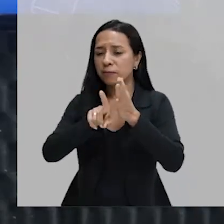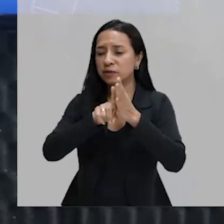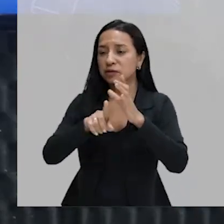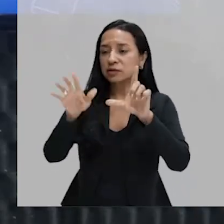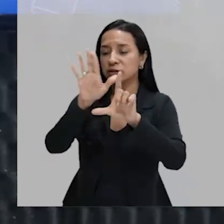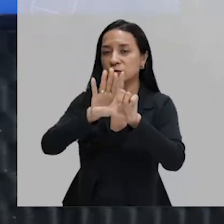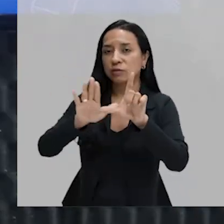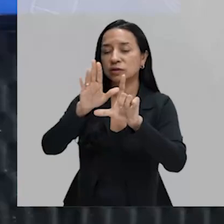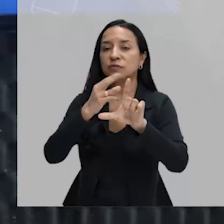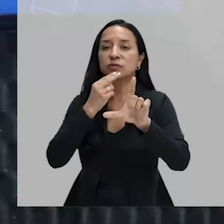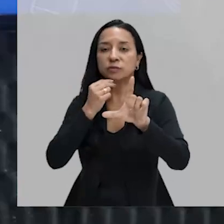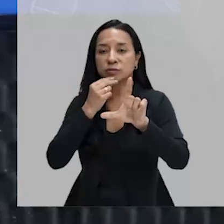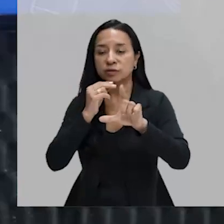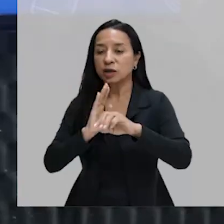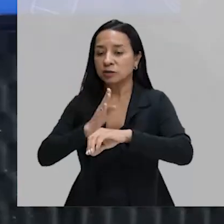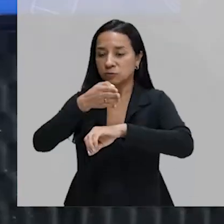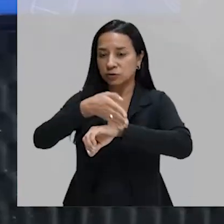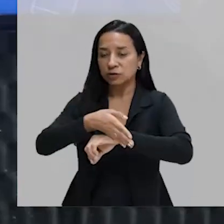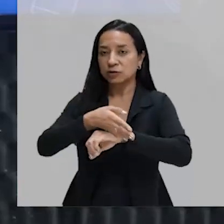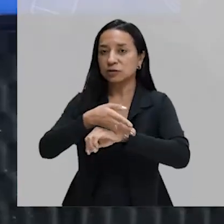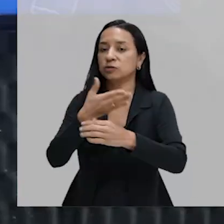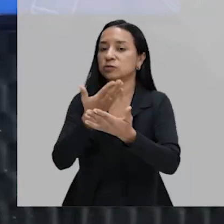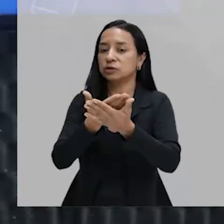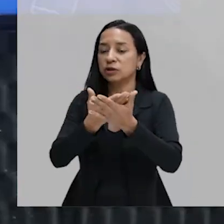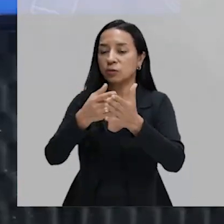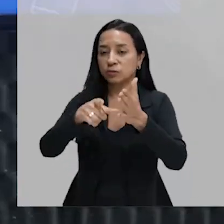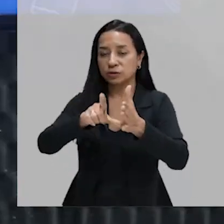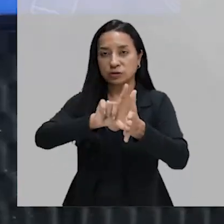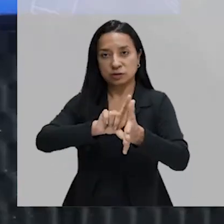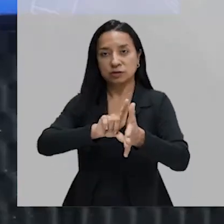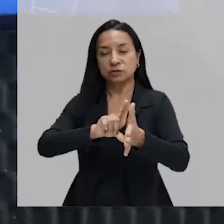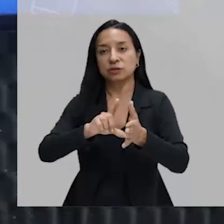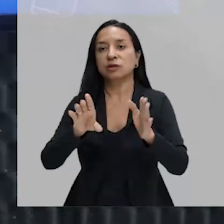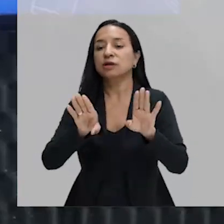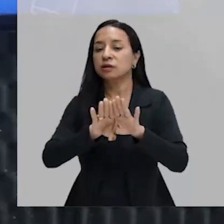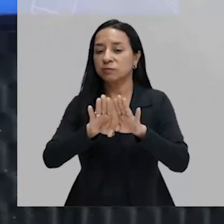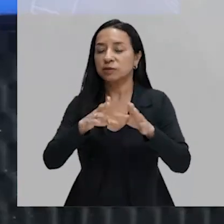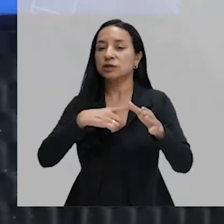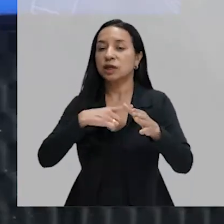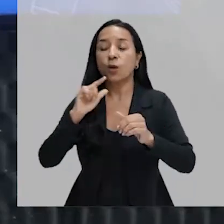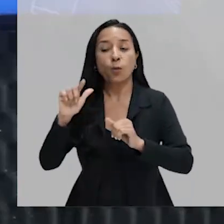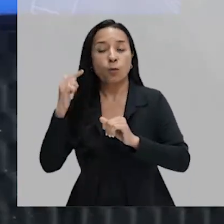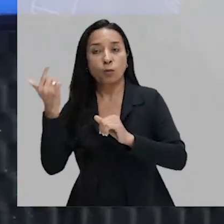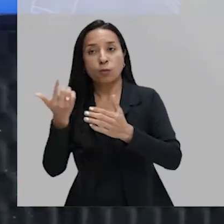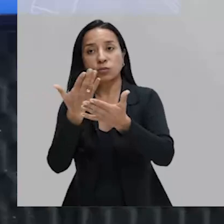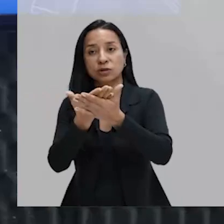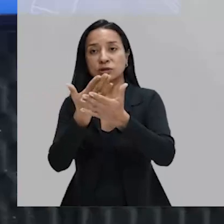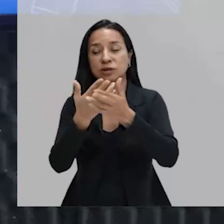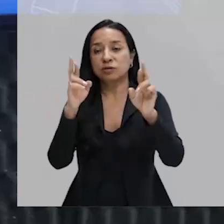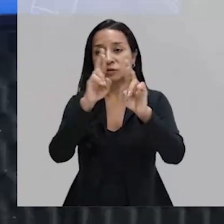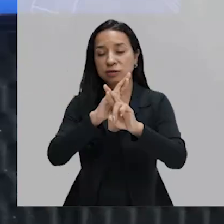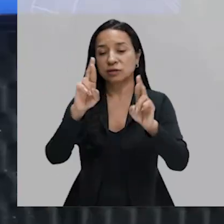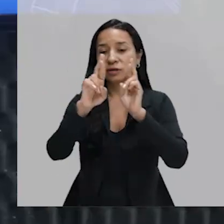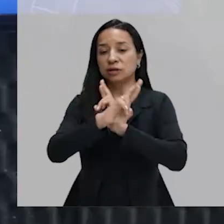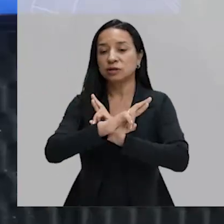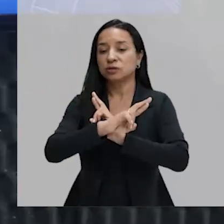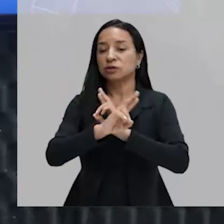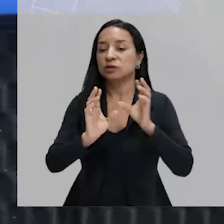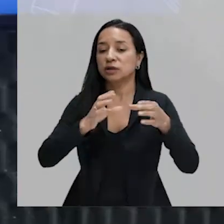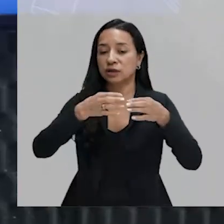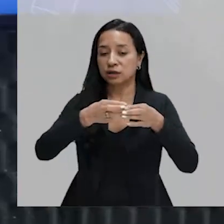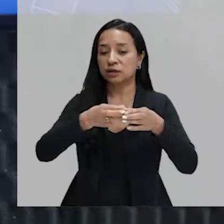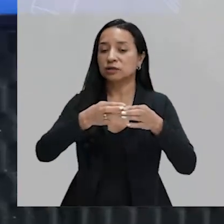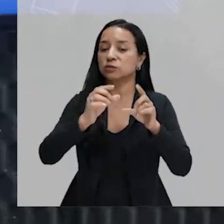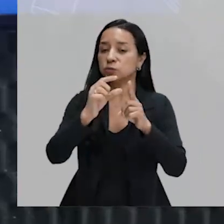Gonçalves Dias e acessa as aulas anteriores. Nós temos também outras aulas relacionadas à classe de palavras